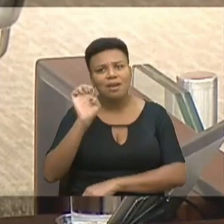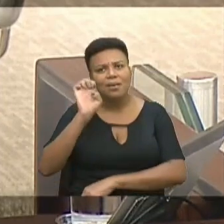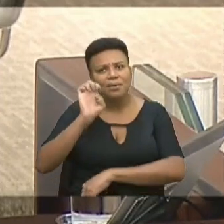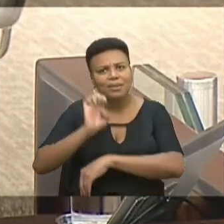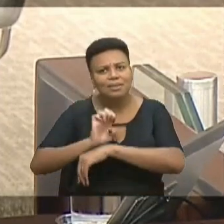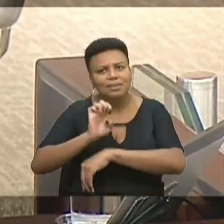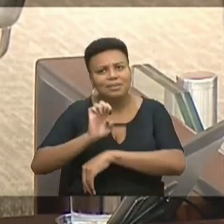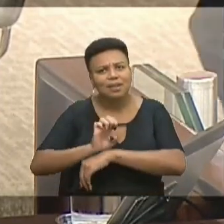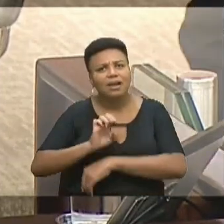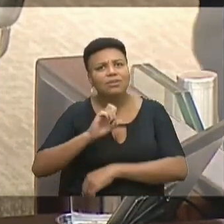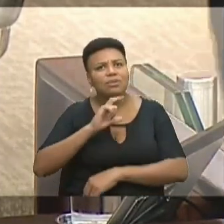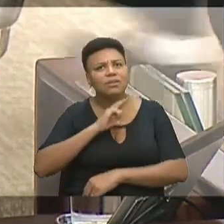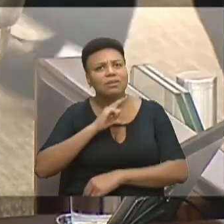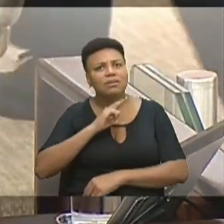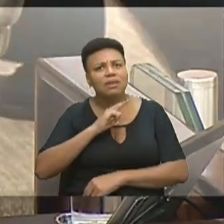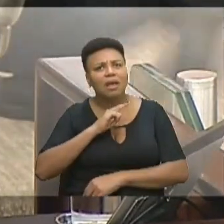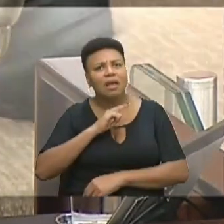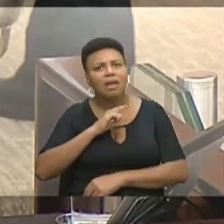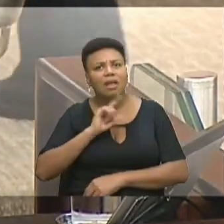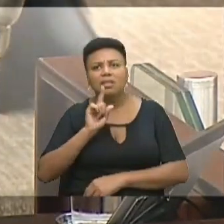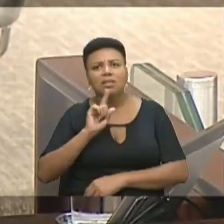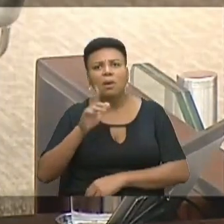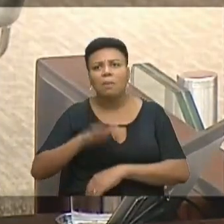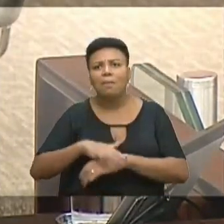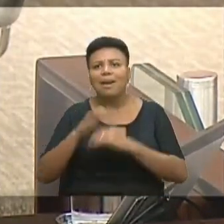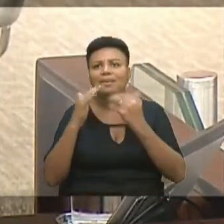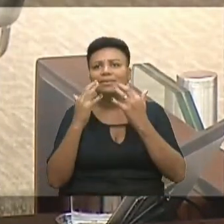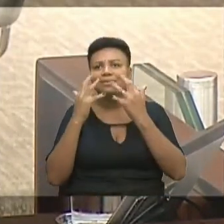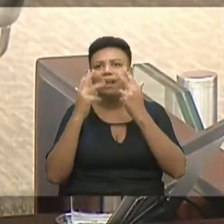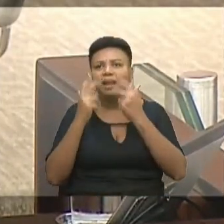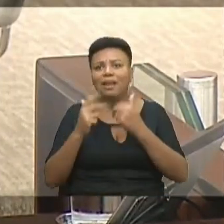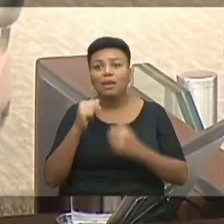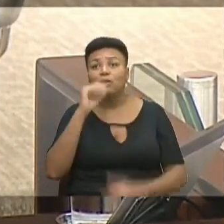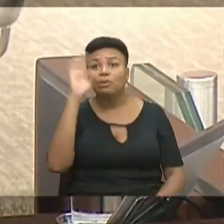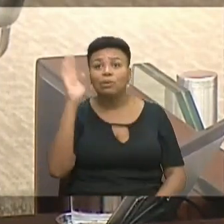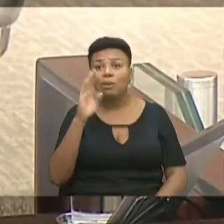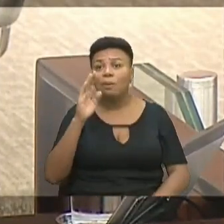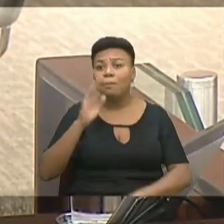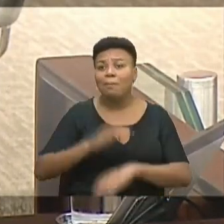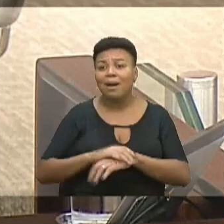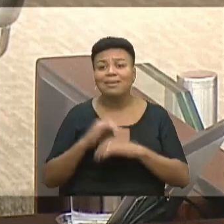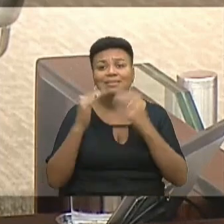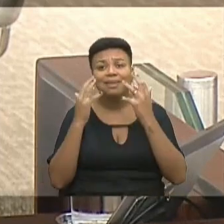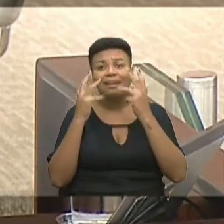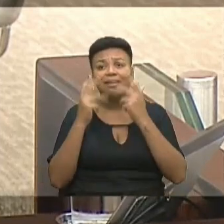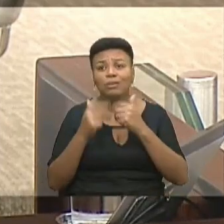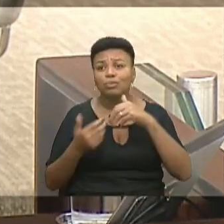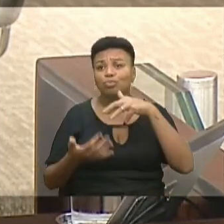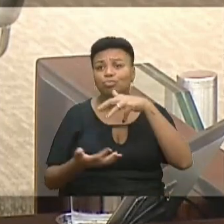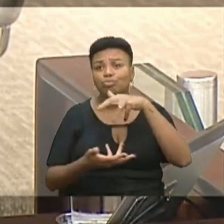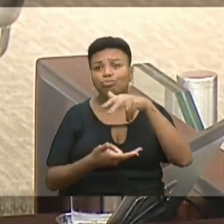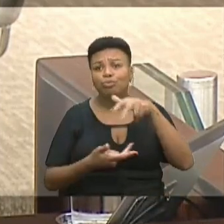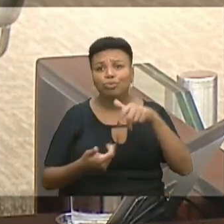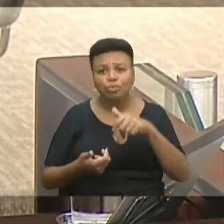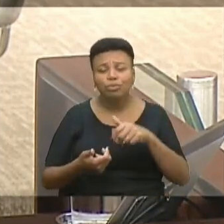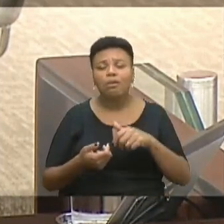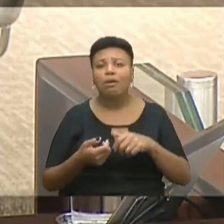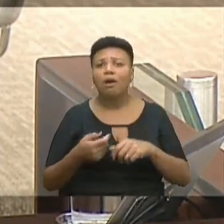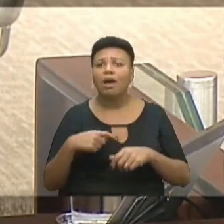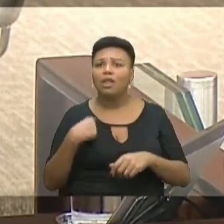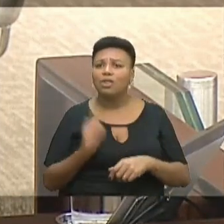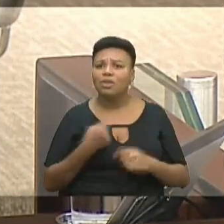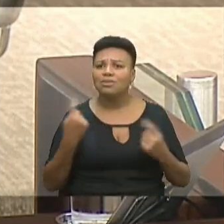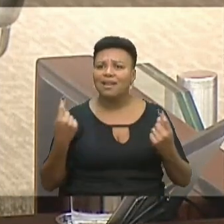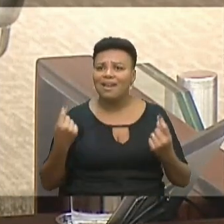que está entre não os mais lindos do Brasil mas um dos mais lindos do mundo a nossa